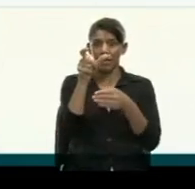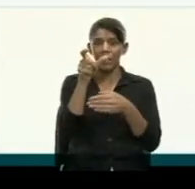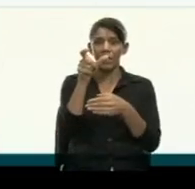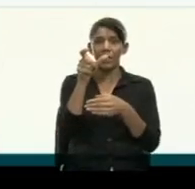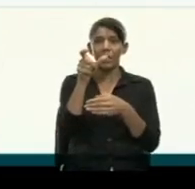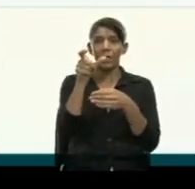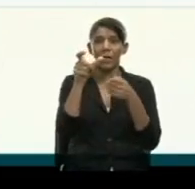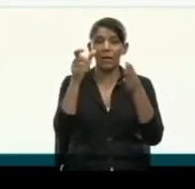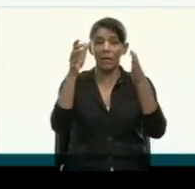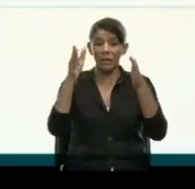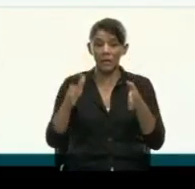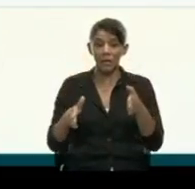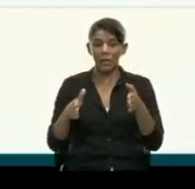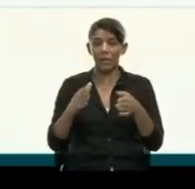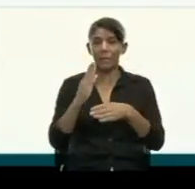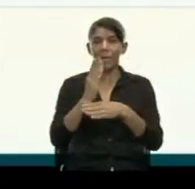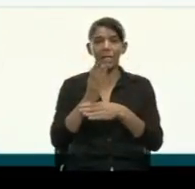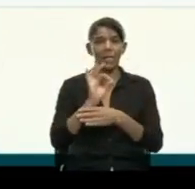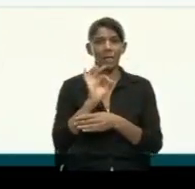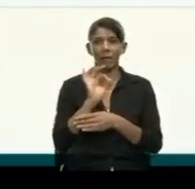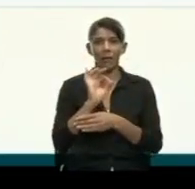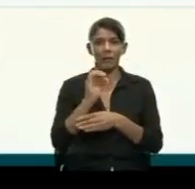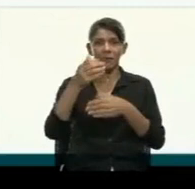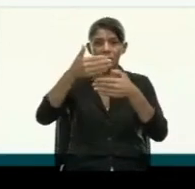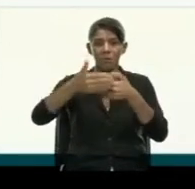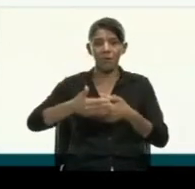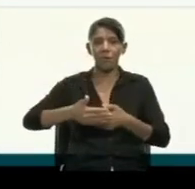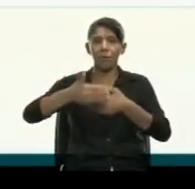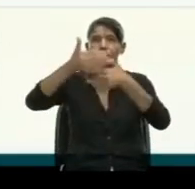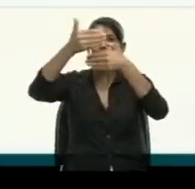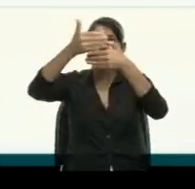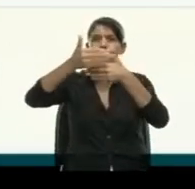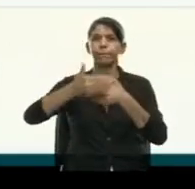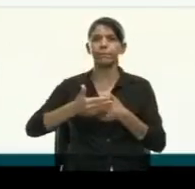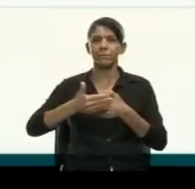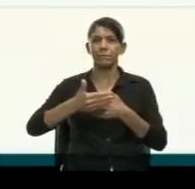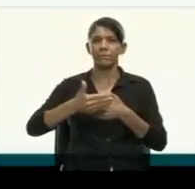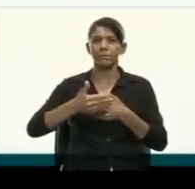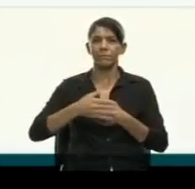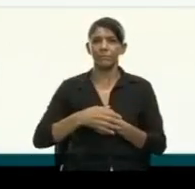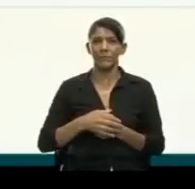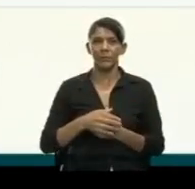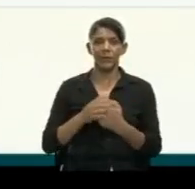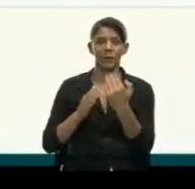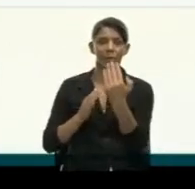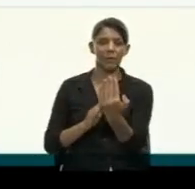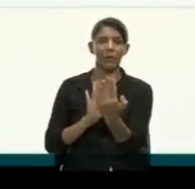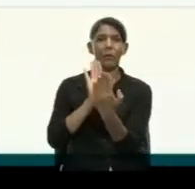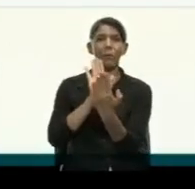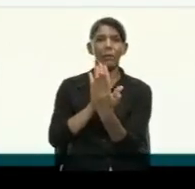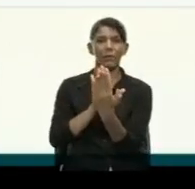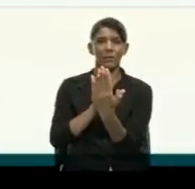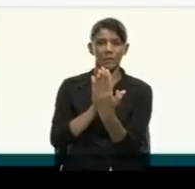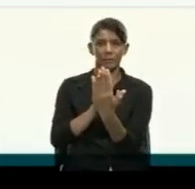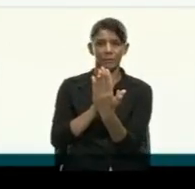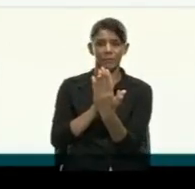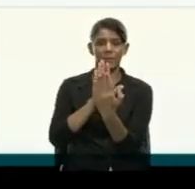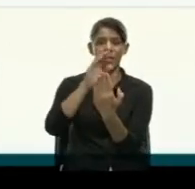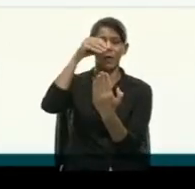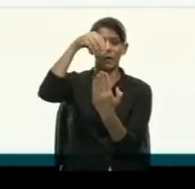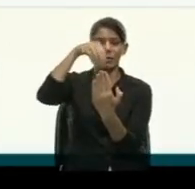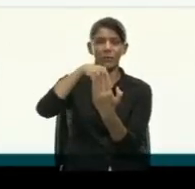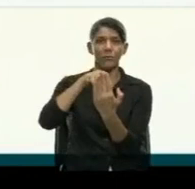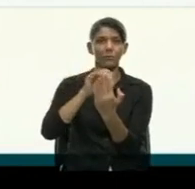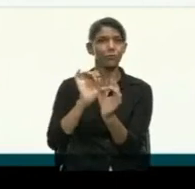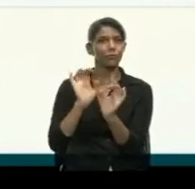pilar. Então, o que eles fazem aqui? Eles vão colocar uma madeira aqui atrás e uma madeira aqui na